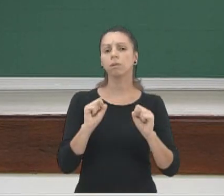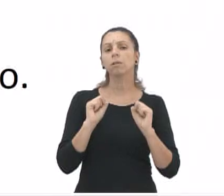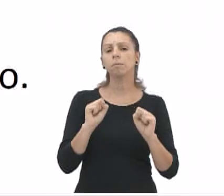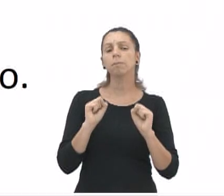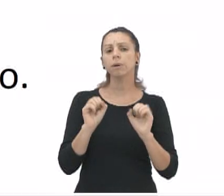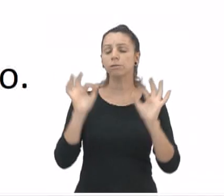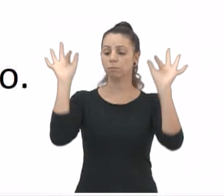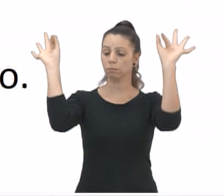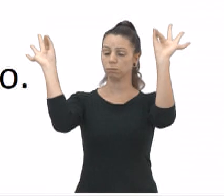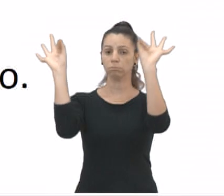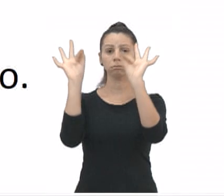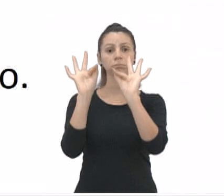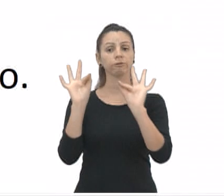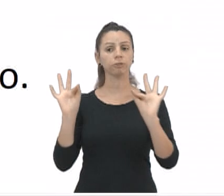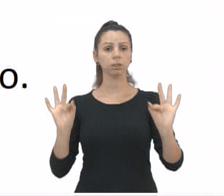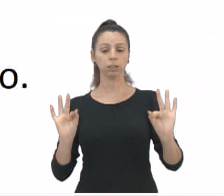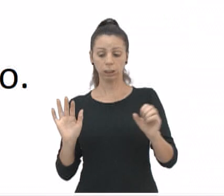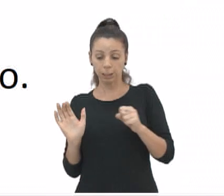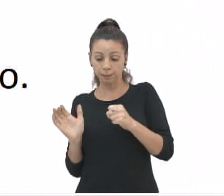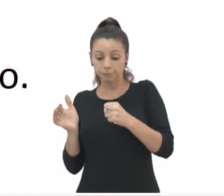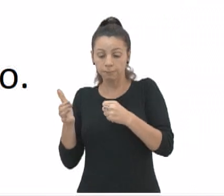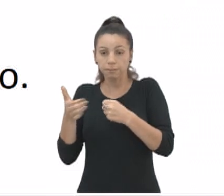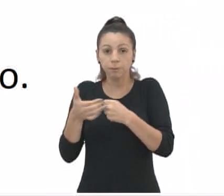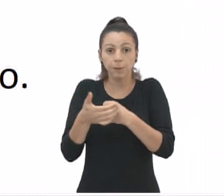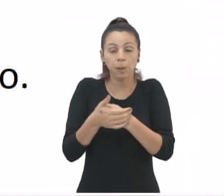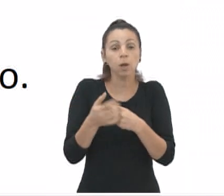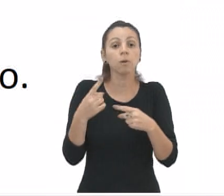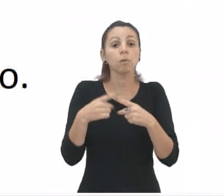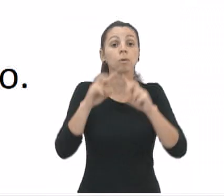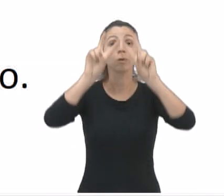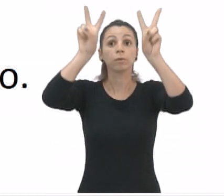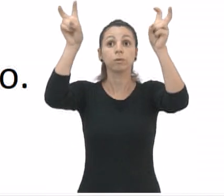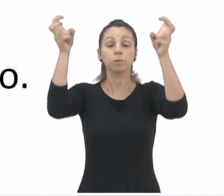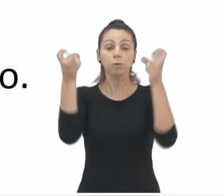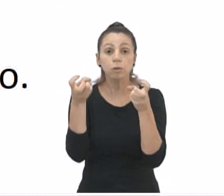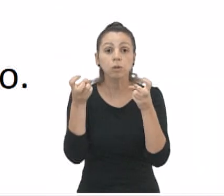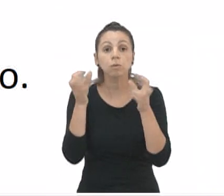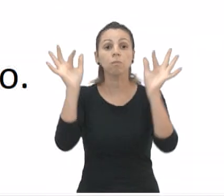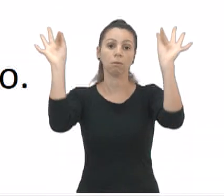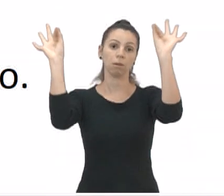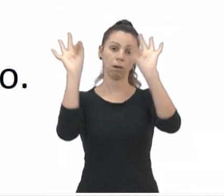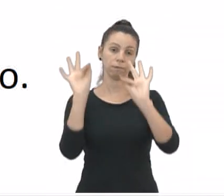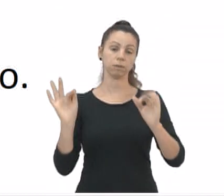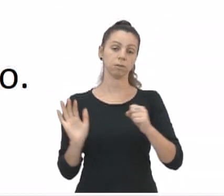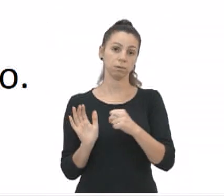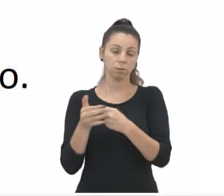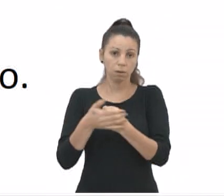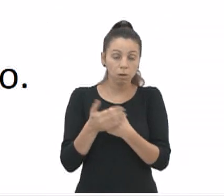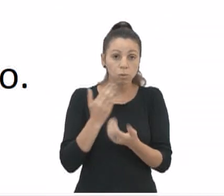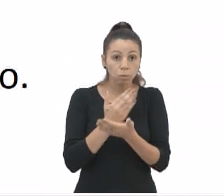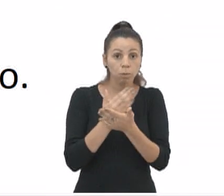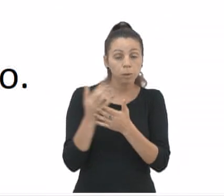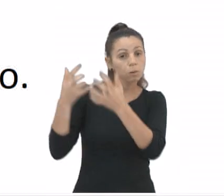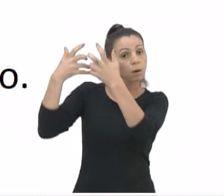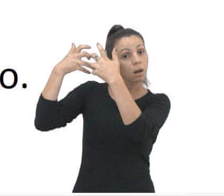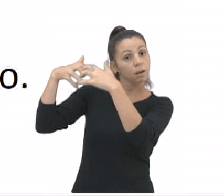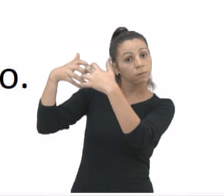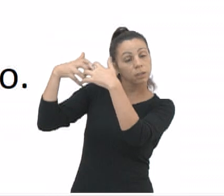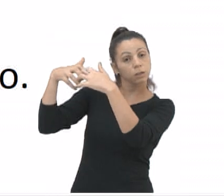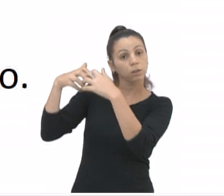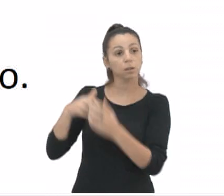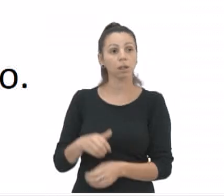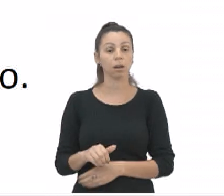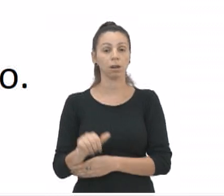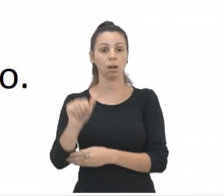uma felicidade clandestina, já que o título do texto é esse e a gente começou a pensar sobre isso. Você tem a letra